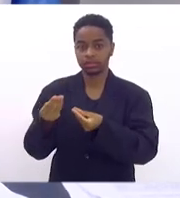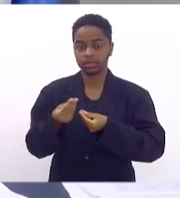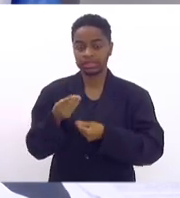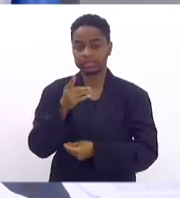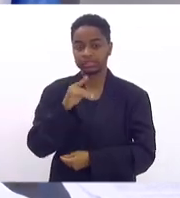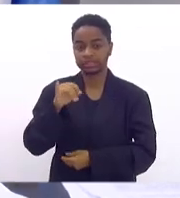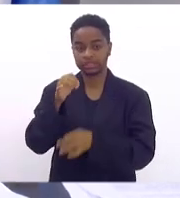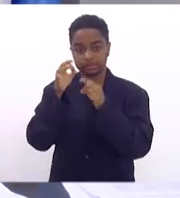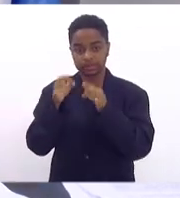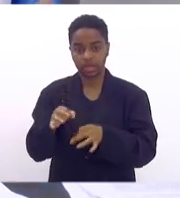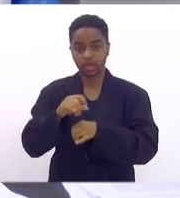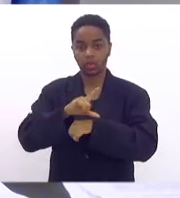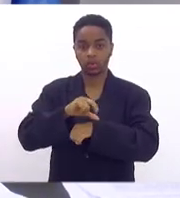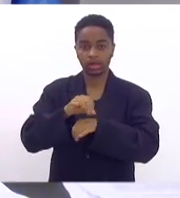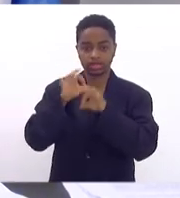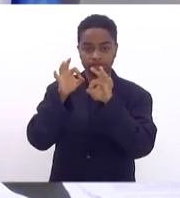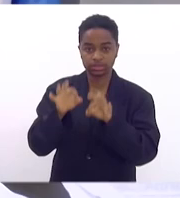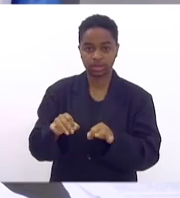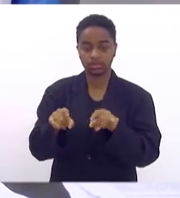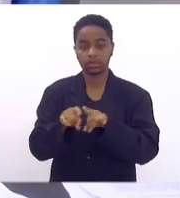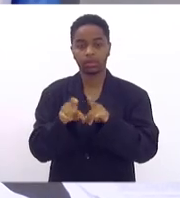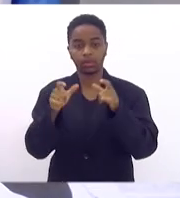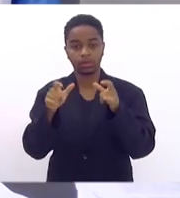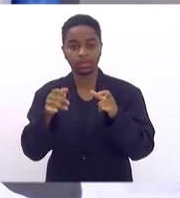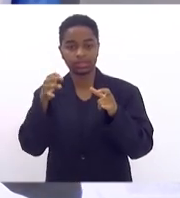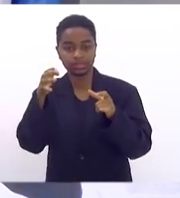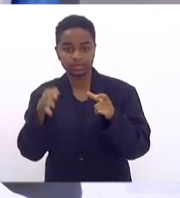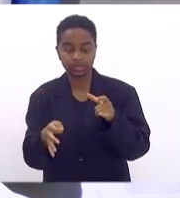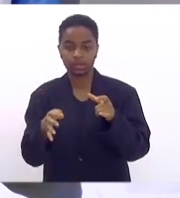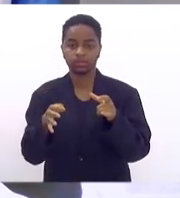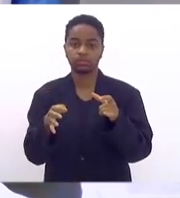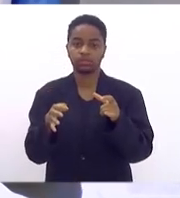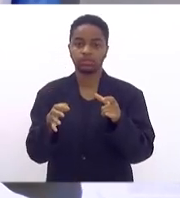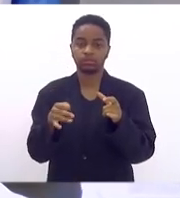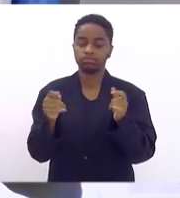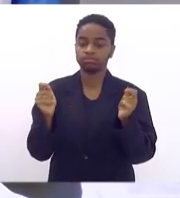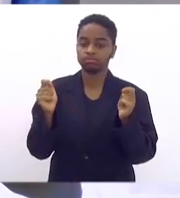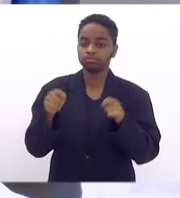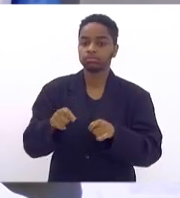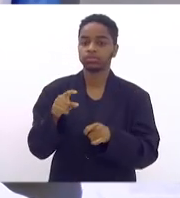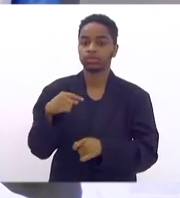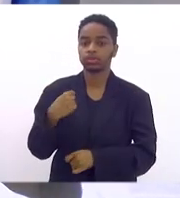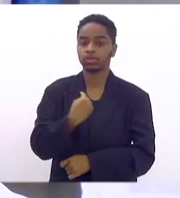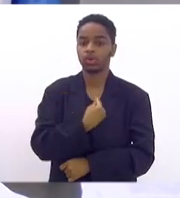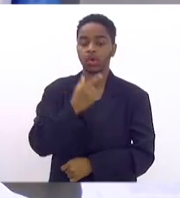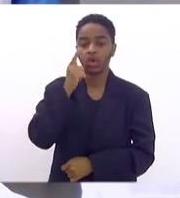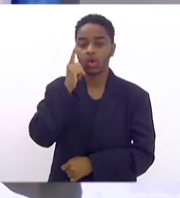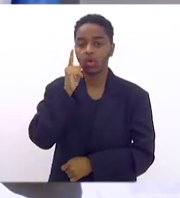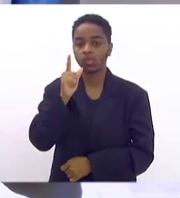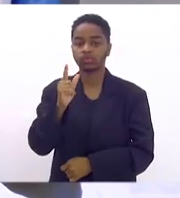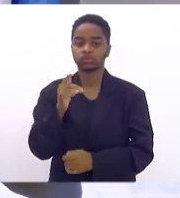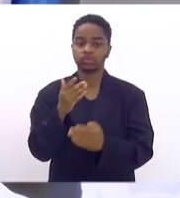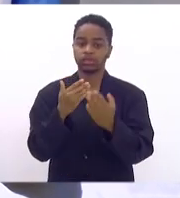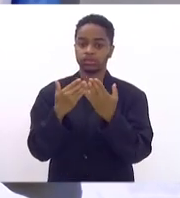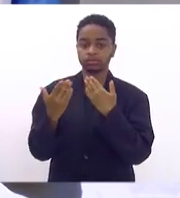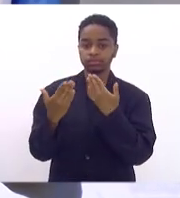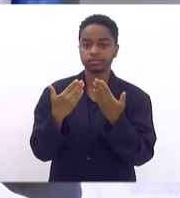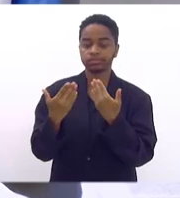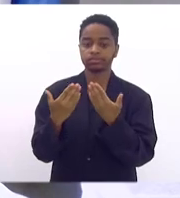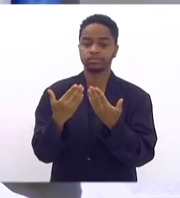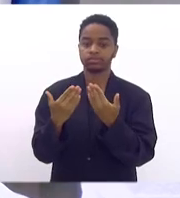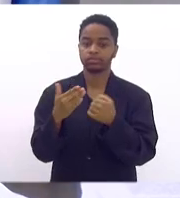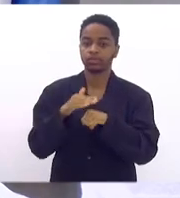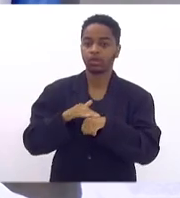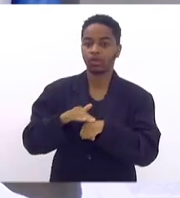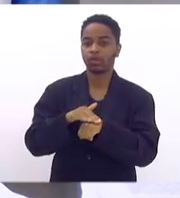data, horário e local para que possamos ouvir